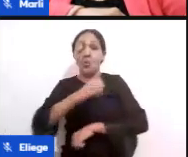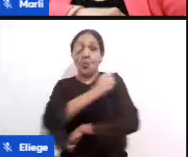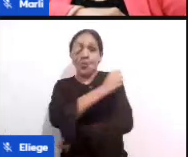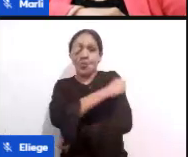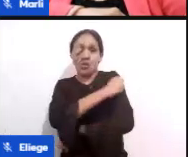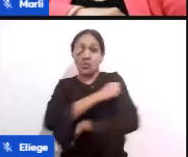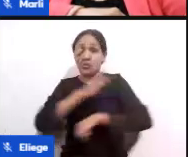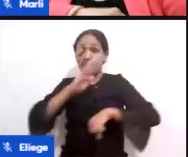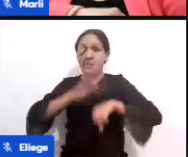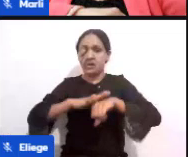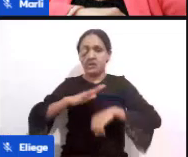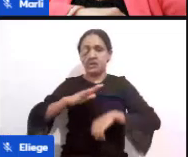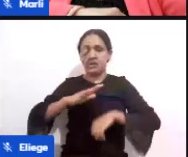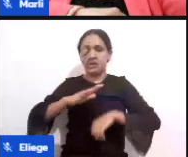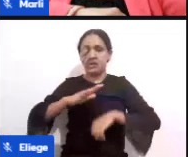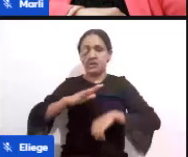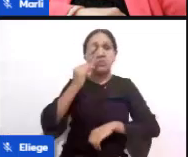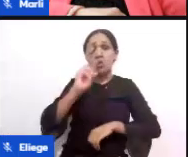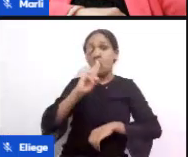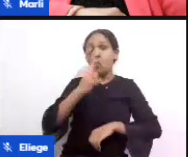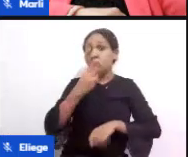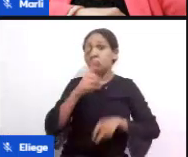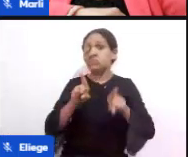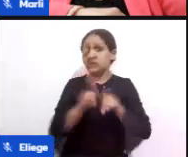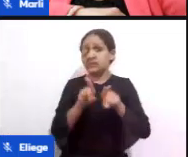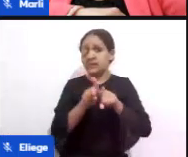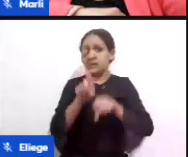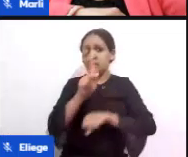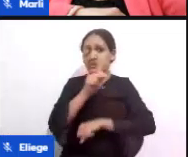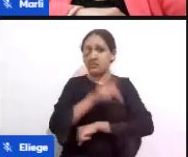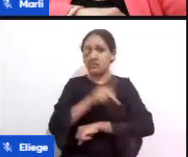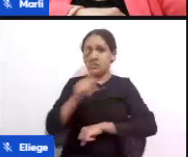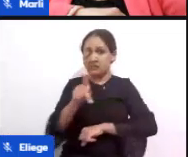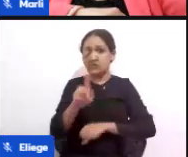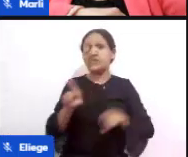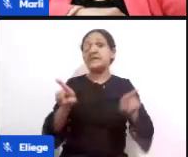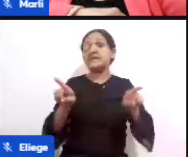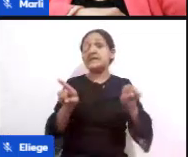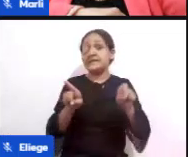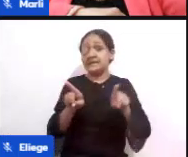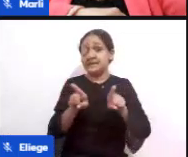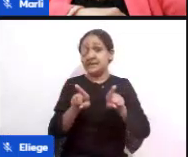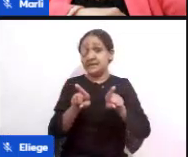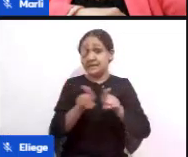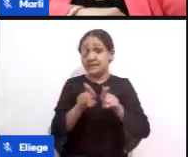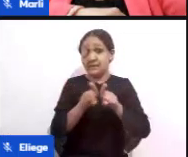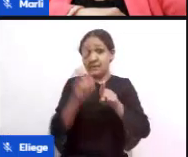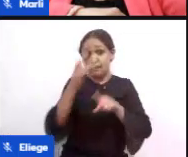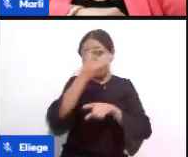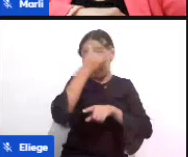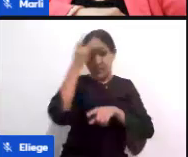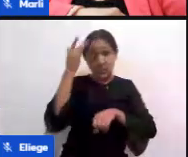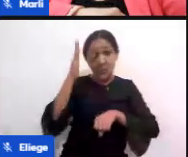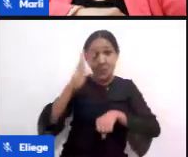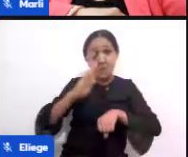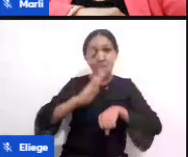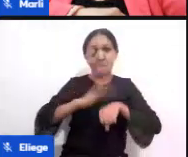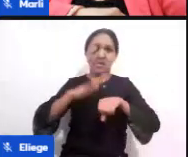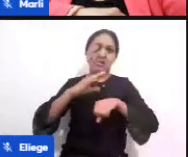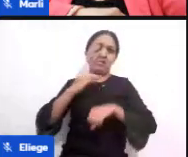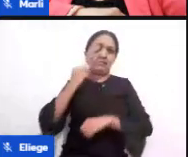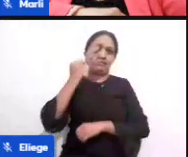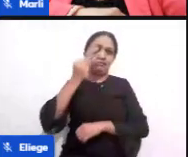ou mesmo o professor, que também seria a pessoa, o indivíduo mais experiente naquele momento.